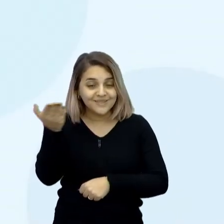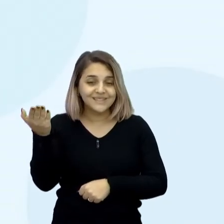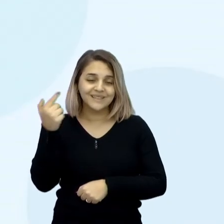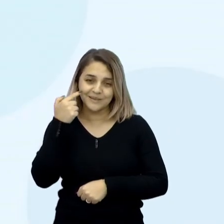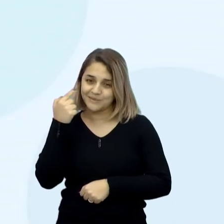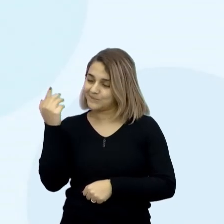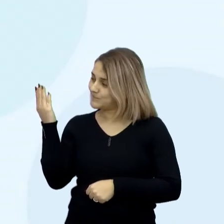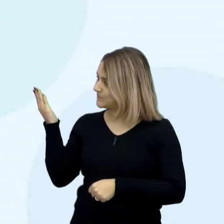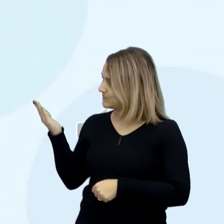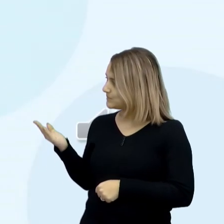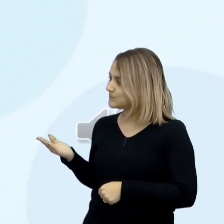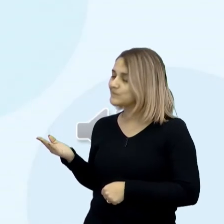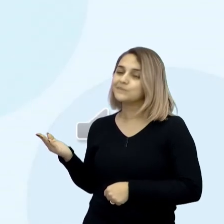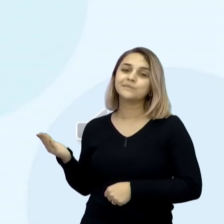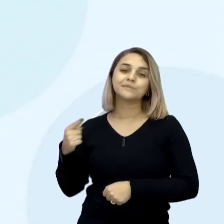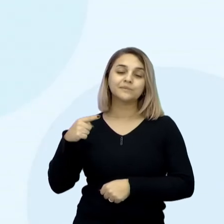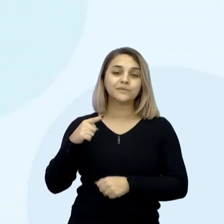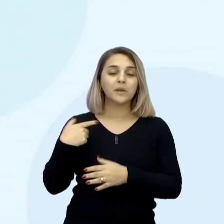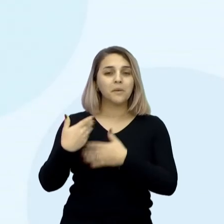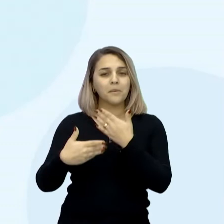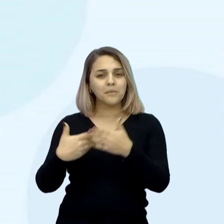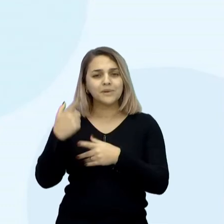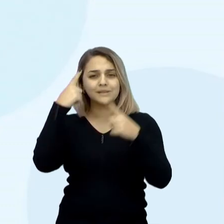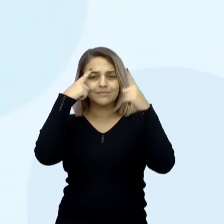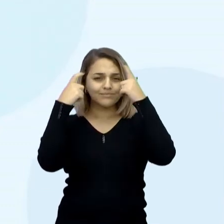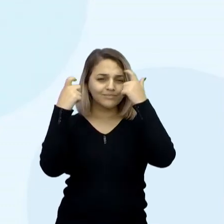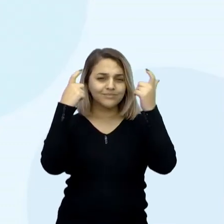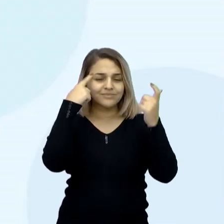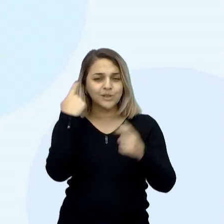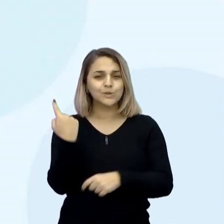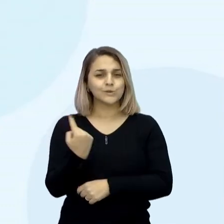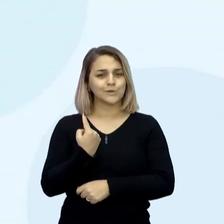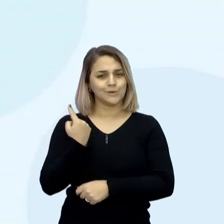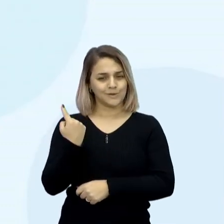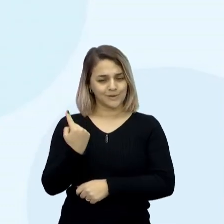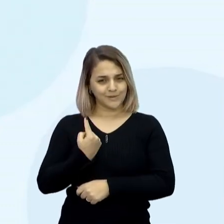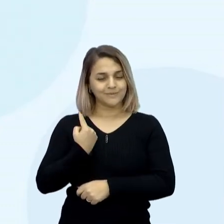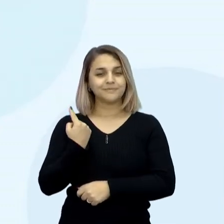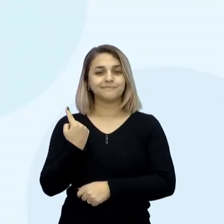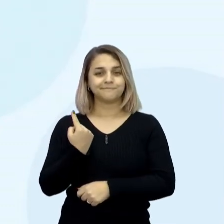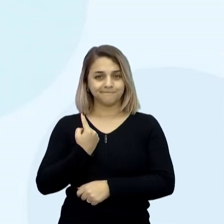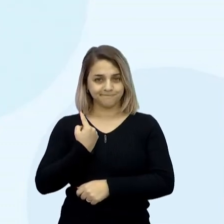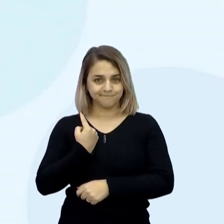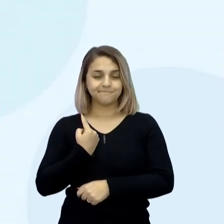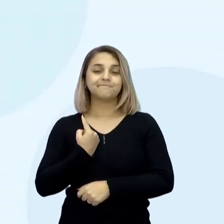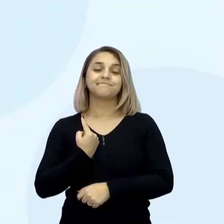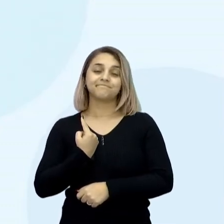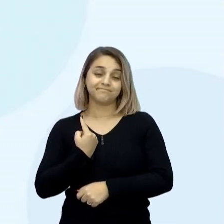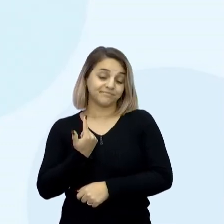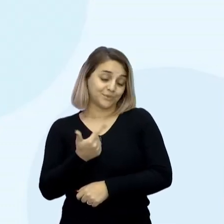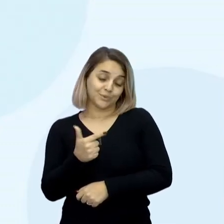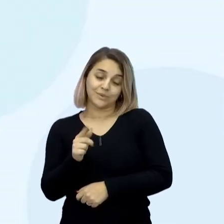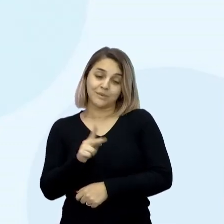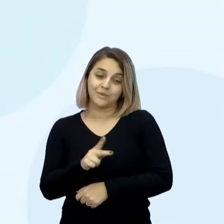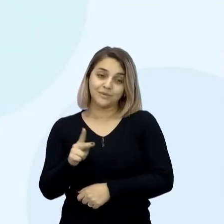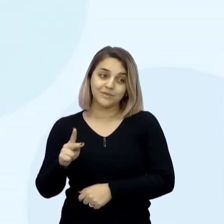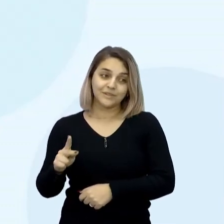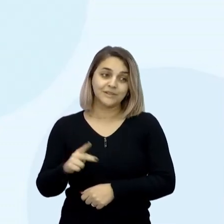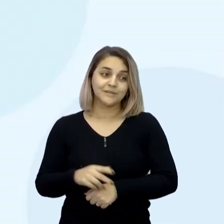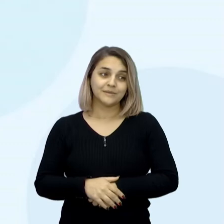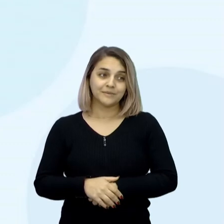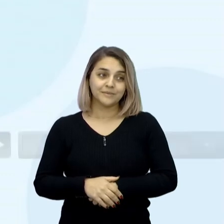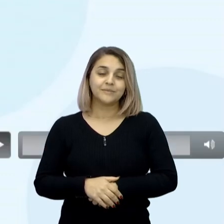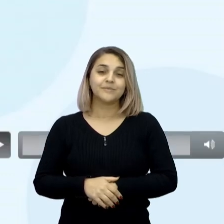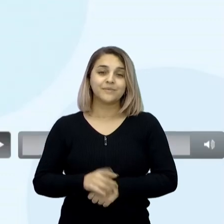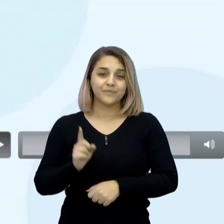estão desenvolvendo o seu processo criativo sozinhos, por algum momento está sem professor, é só você